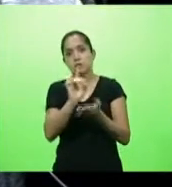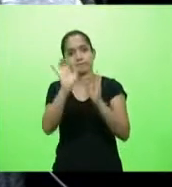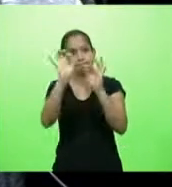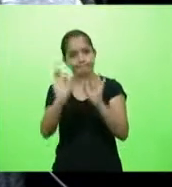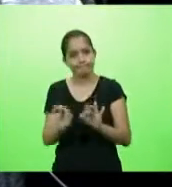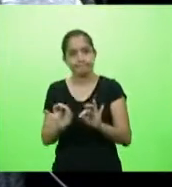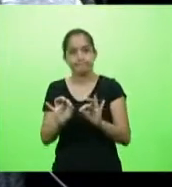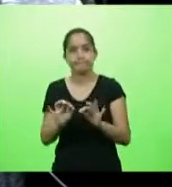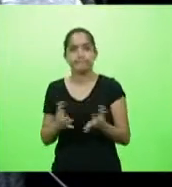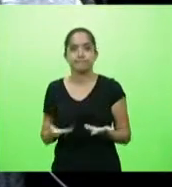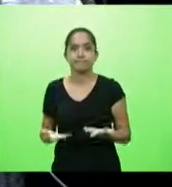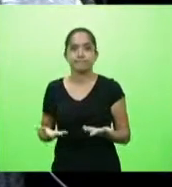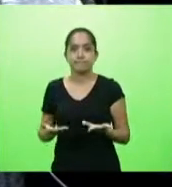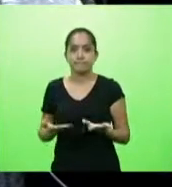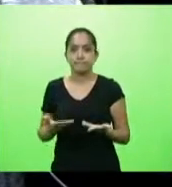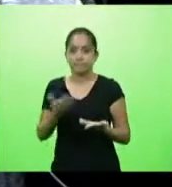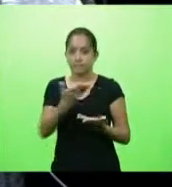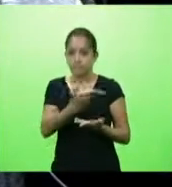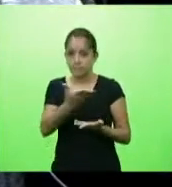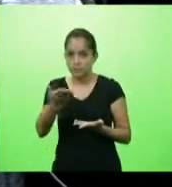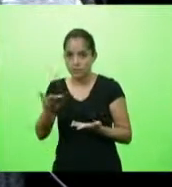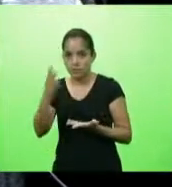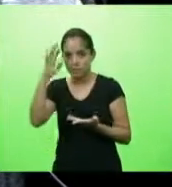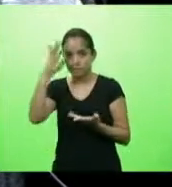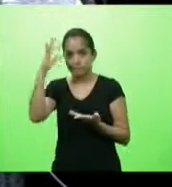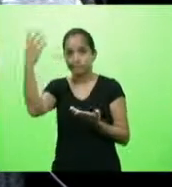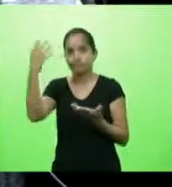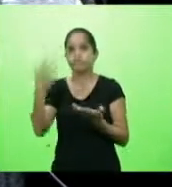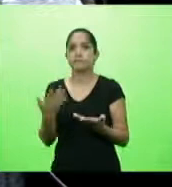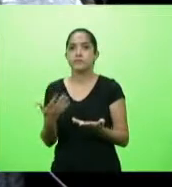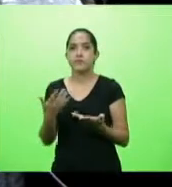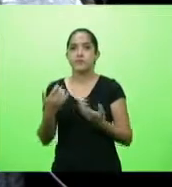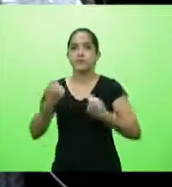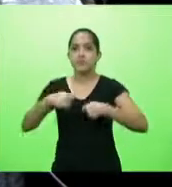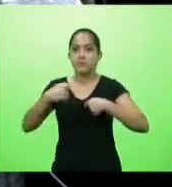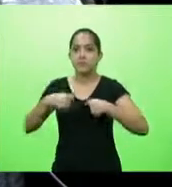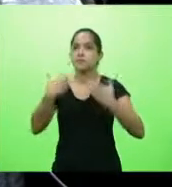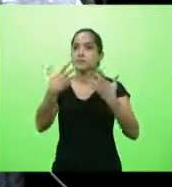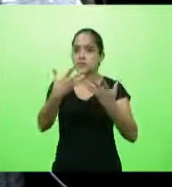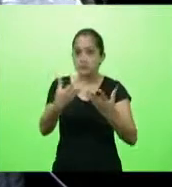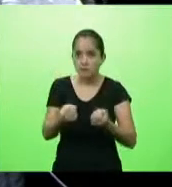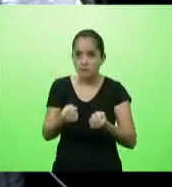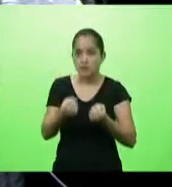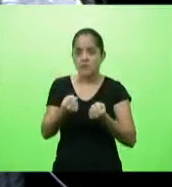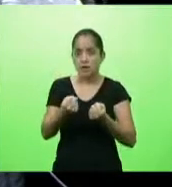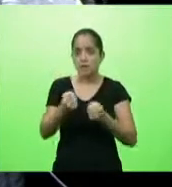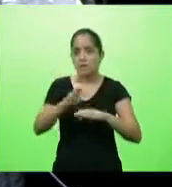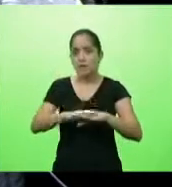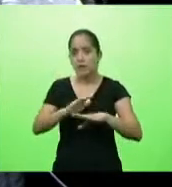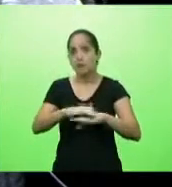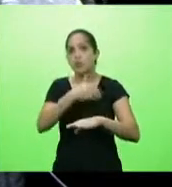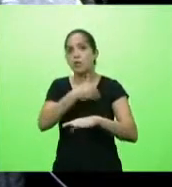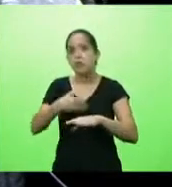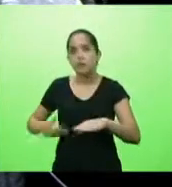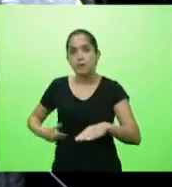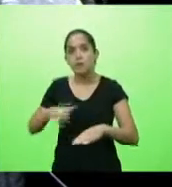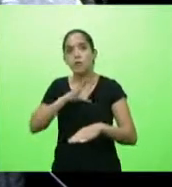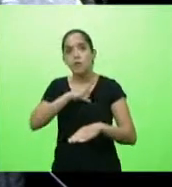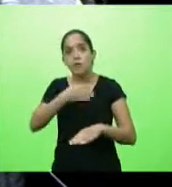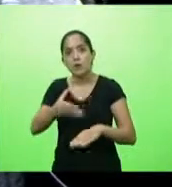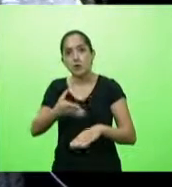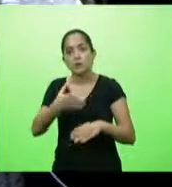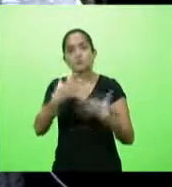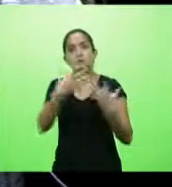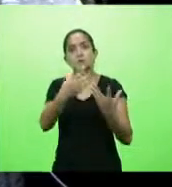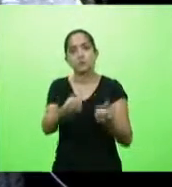disso. Então está aqui uma solução que deveria ser adotada pelo governo do Estado, tomar coragem,